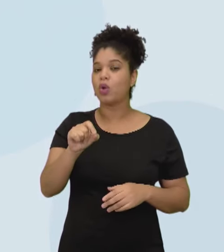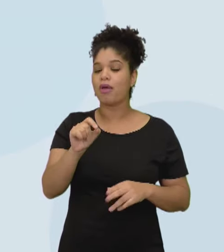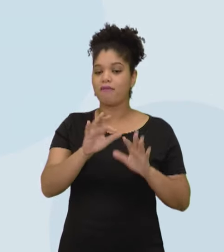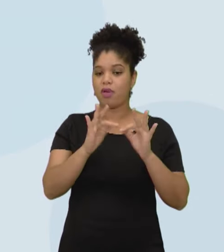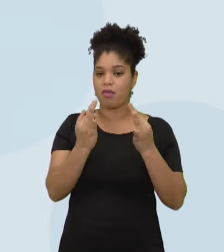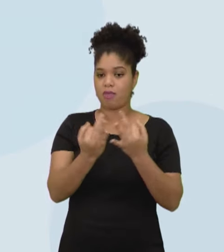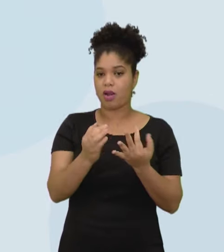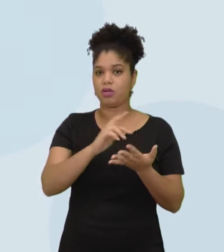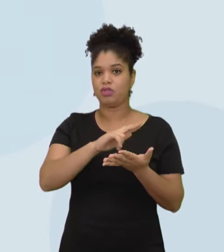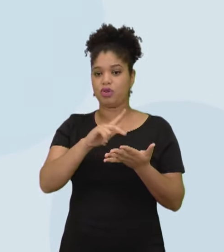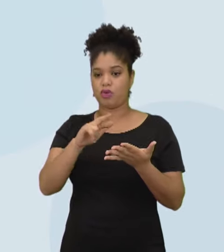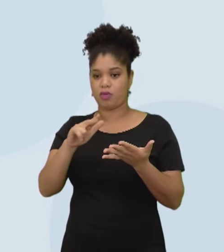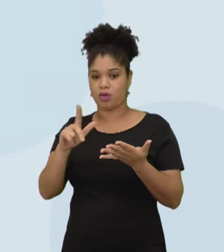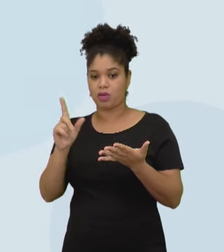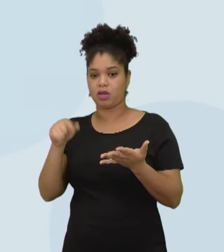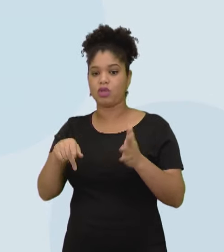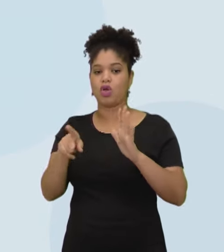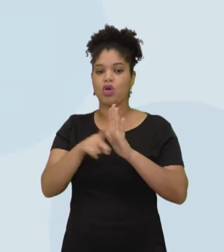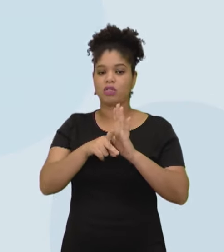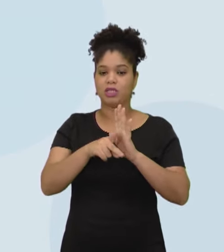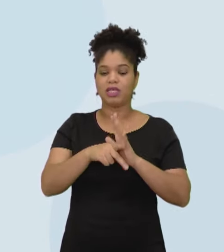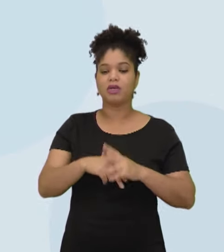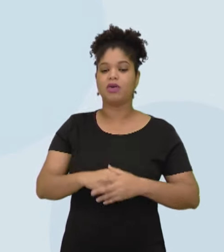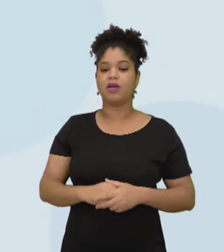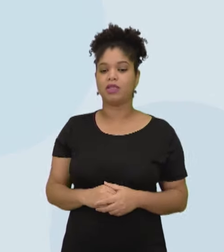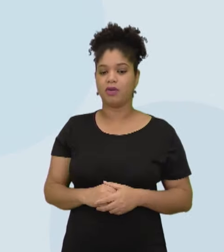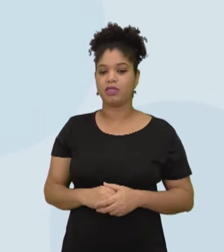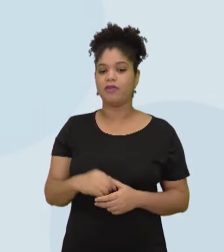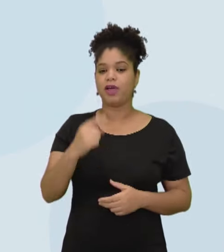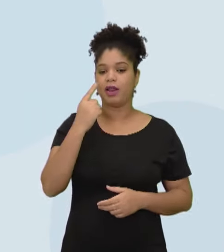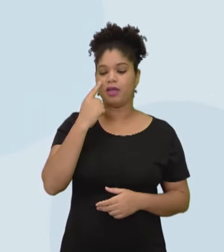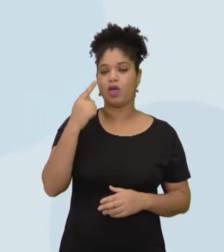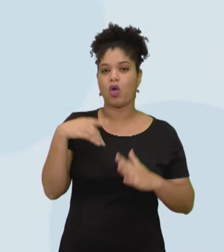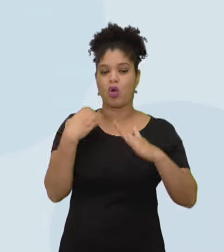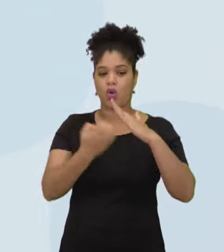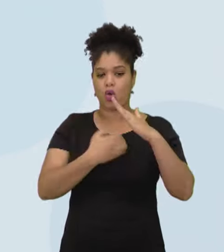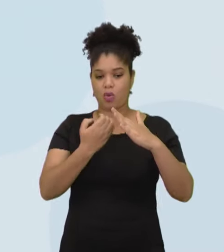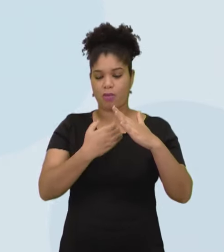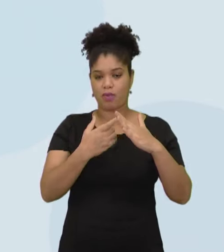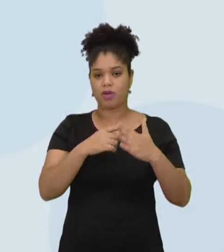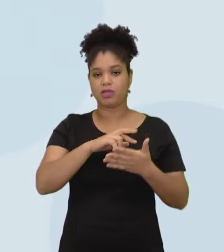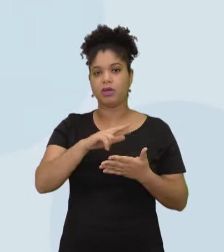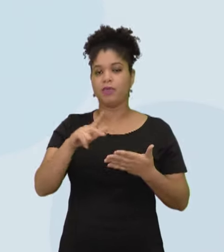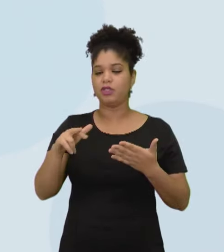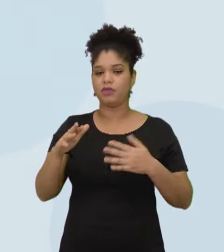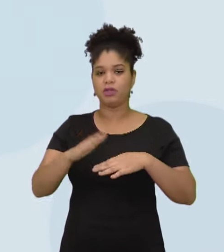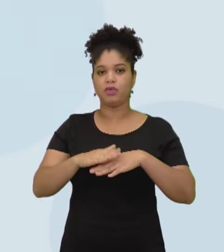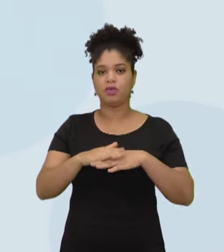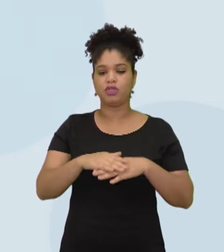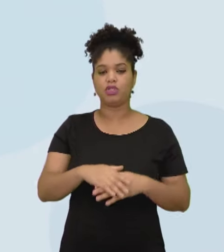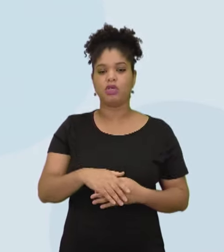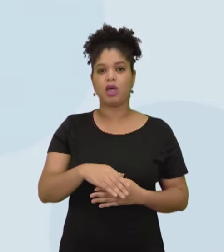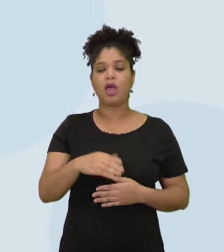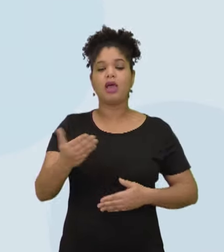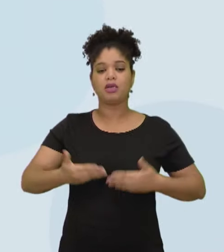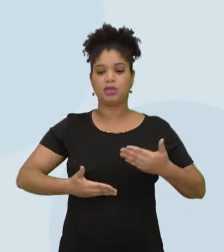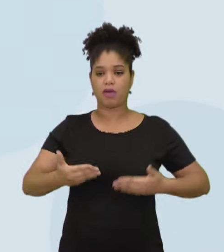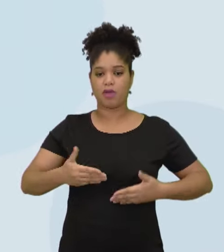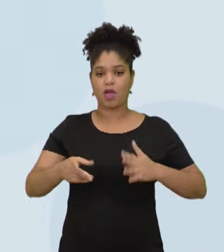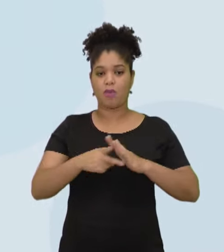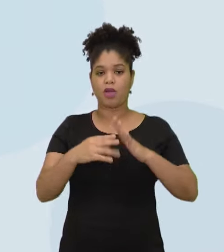famílias, que são proprietárias dos fatores de produção e consomem bens e serviços produzidos